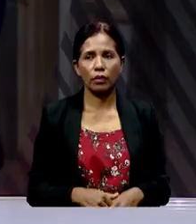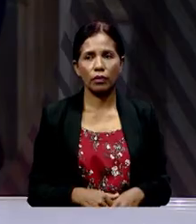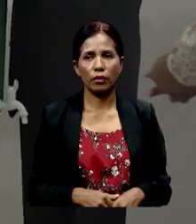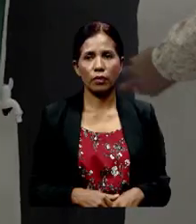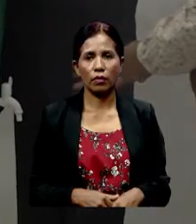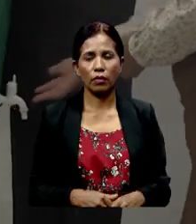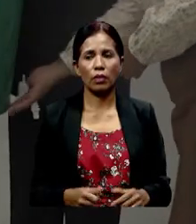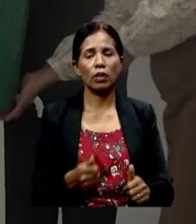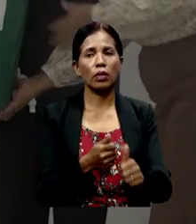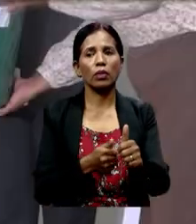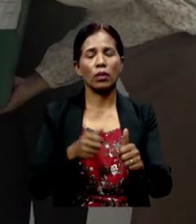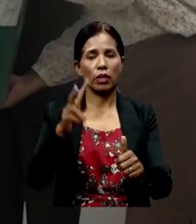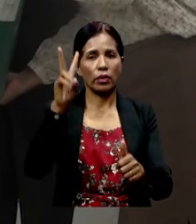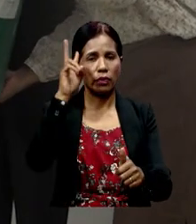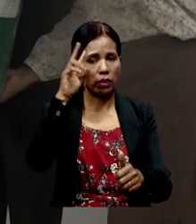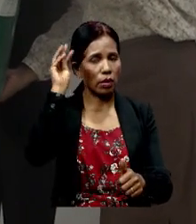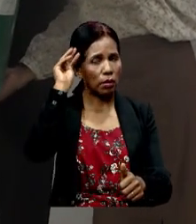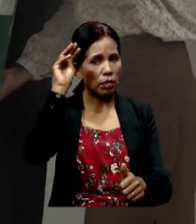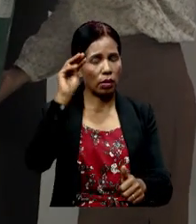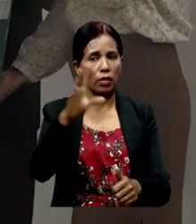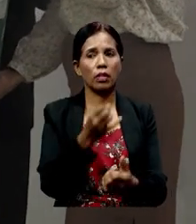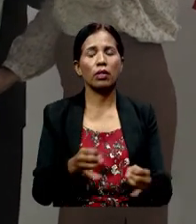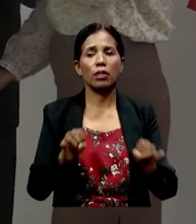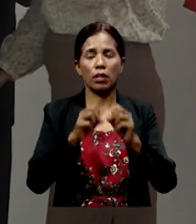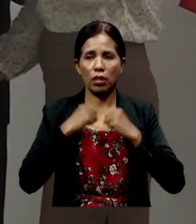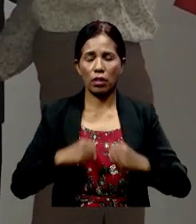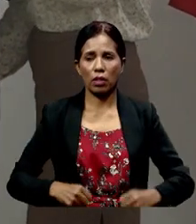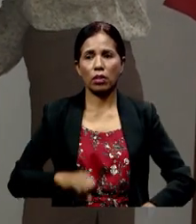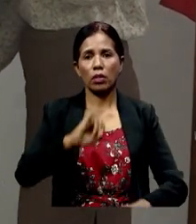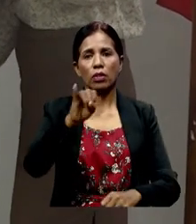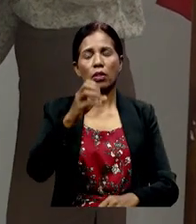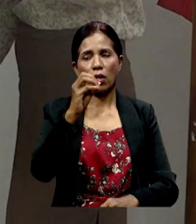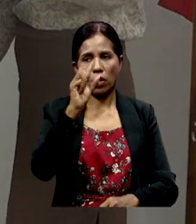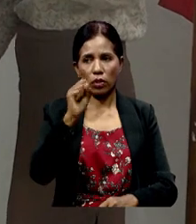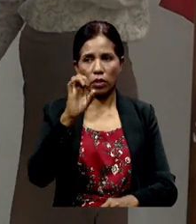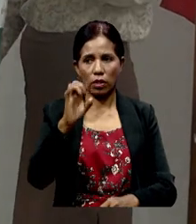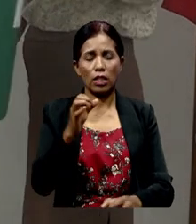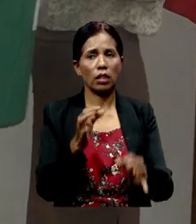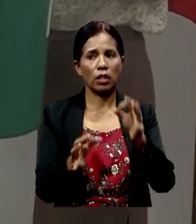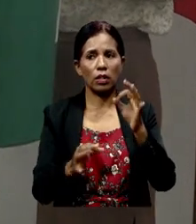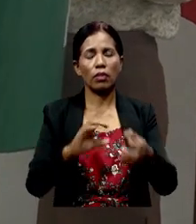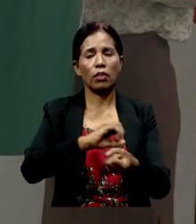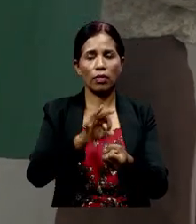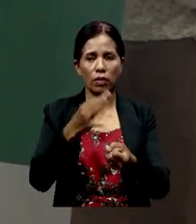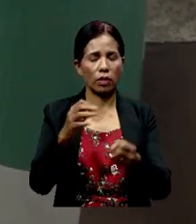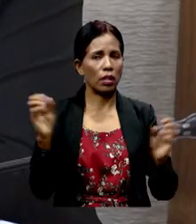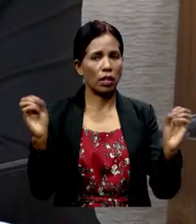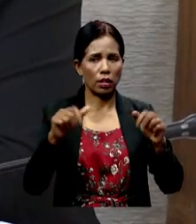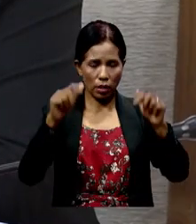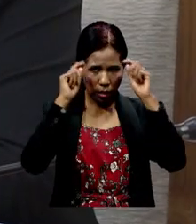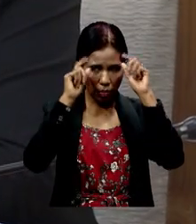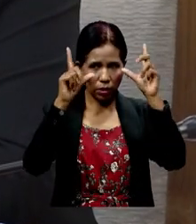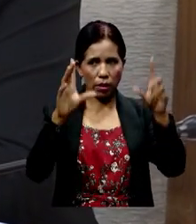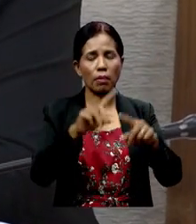Tuir vice-ministro Fortalecimento Institucional Saúde, José dos Reis Magno, mas que COVID-19 leihona e a